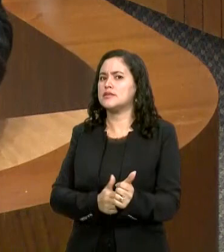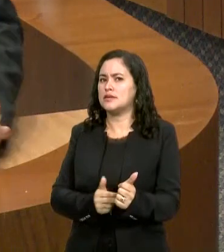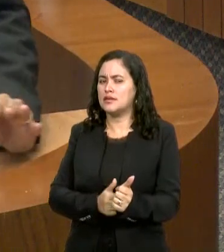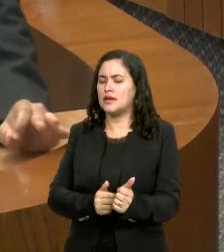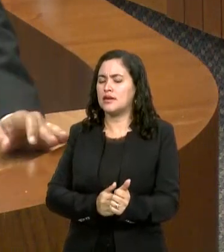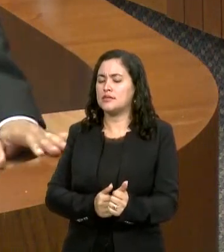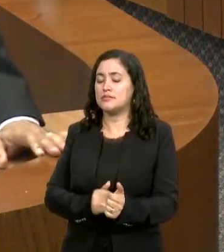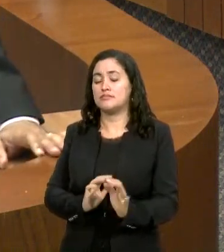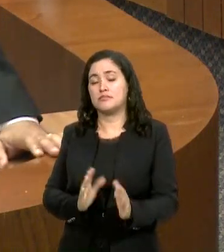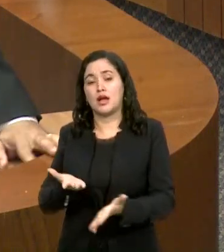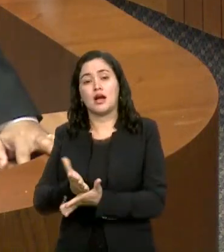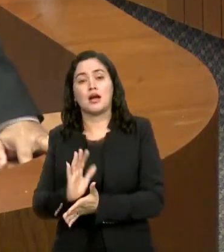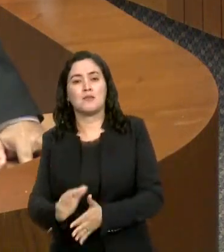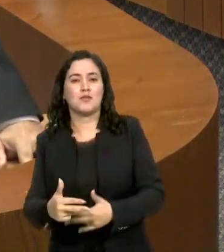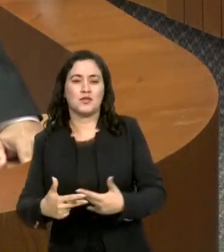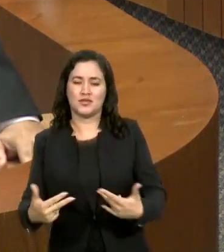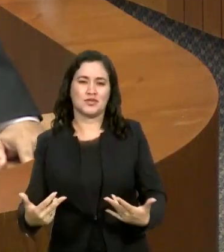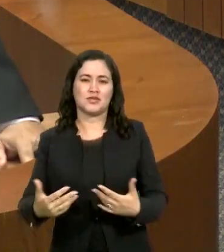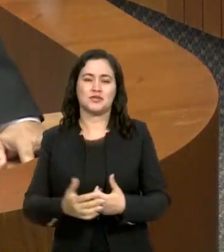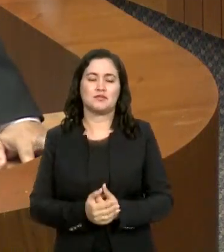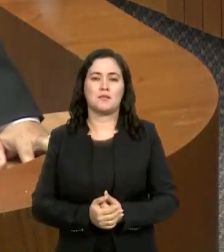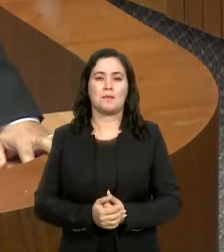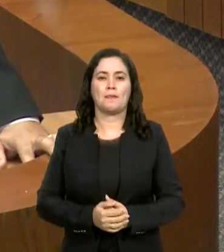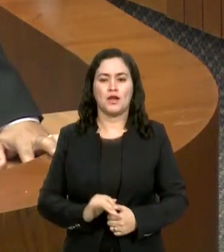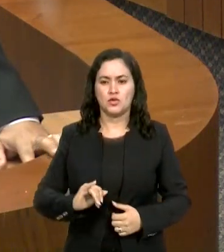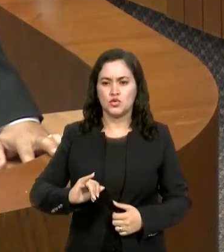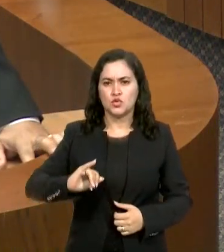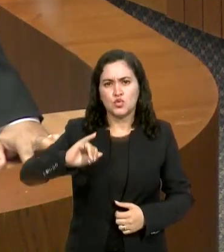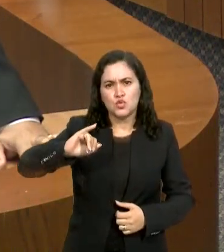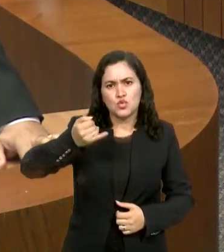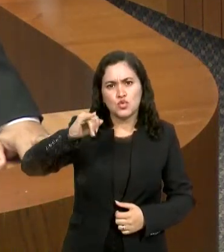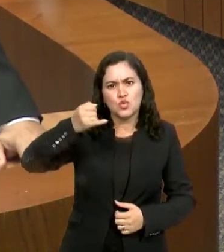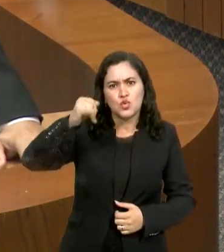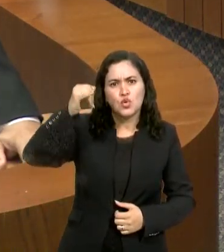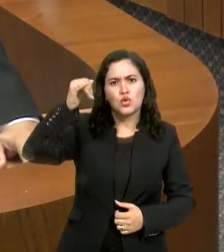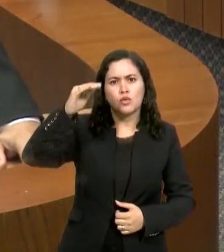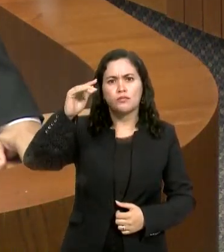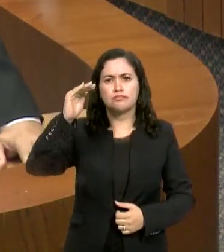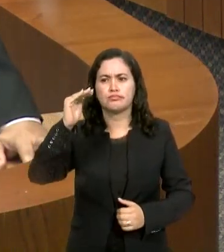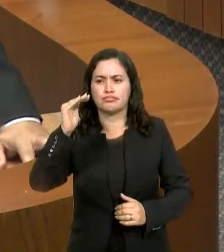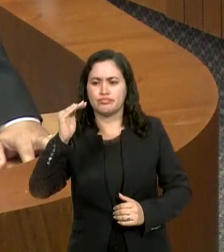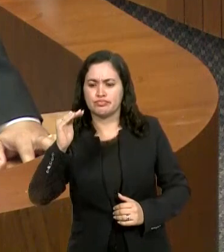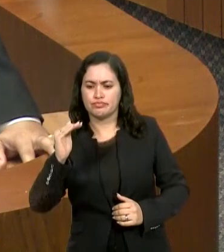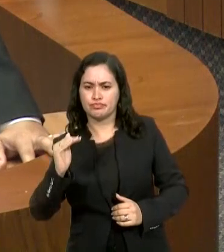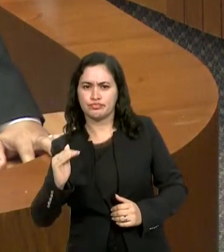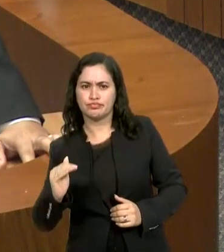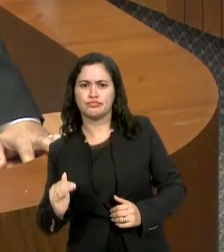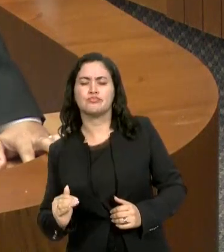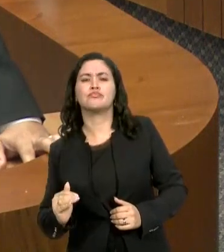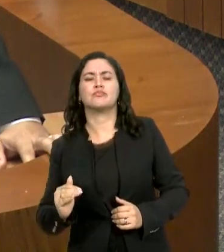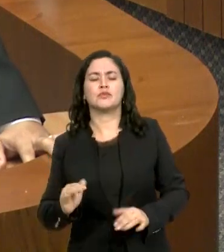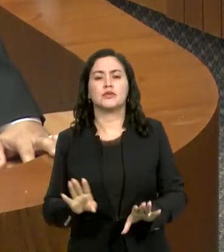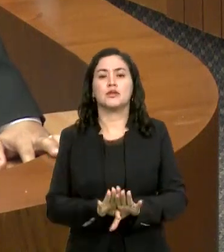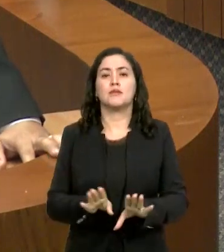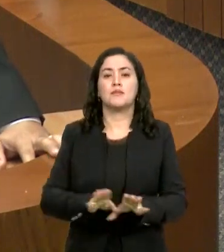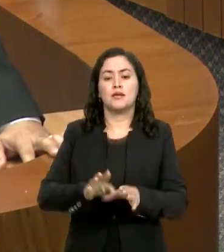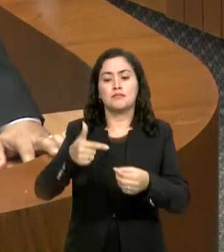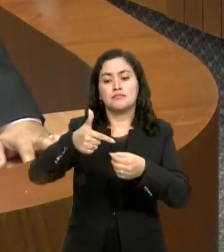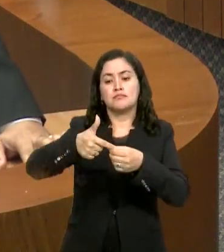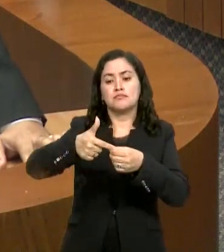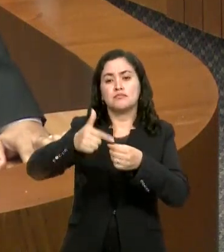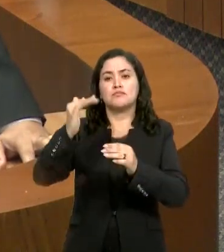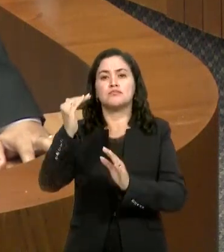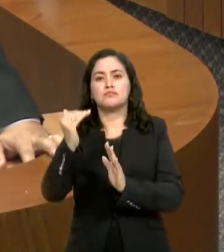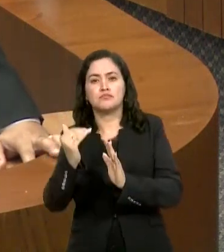em movimento de queda, combustível com preço reduzido, alimento com queda, carne, óleo,